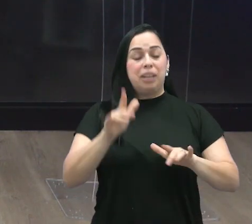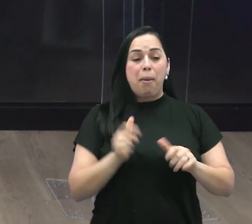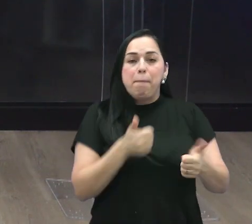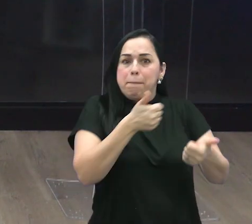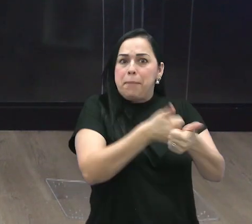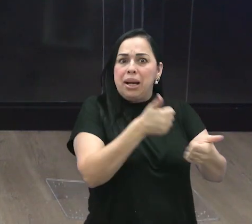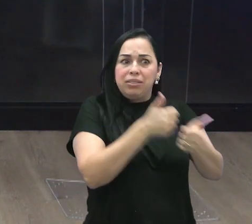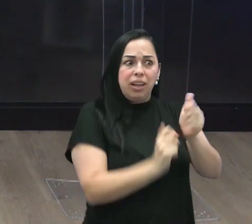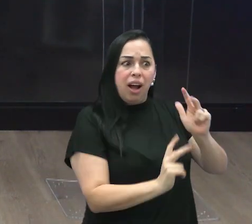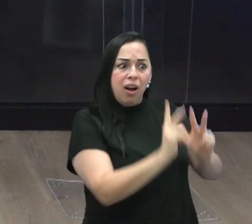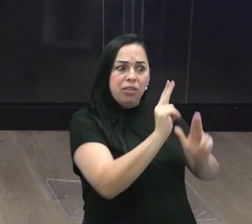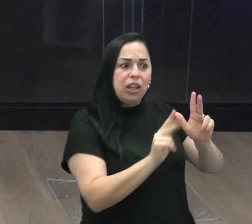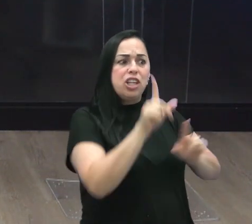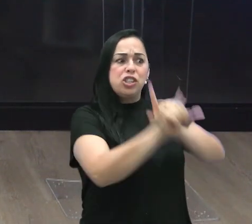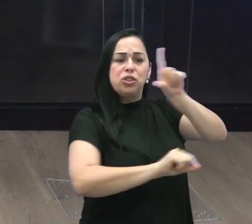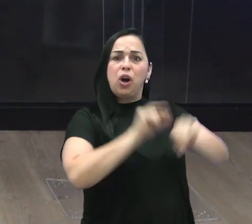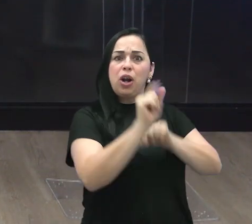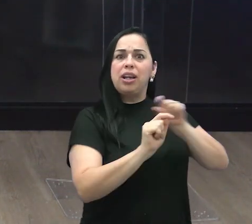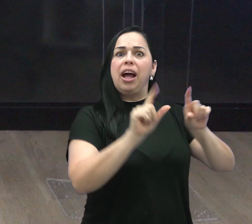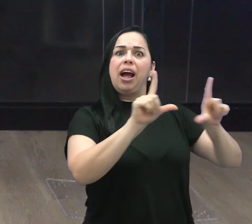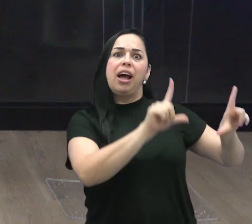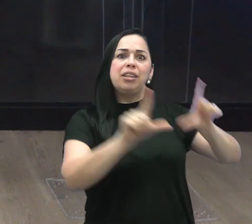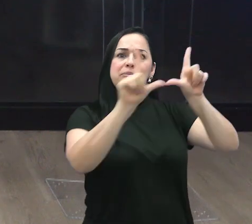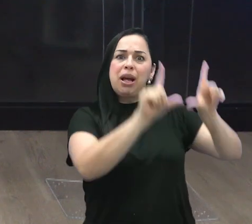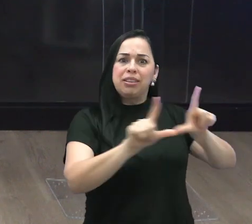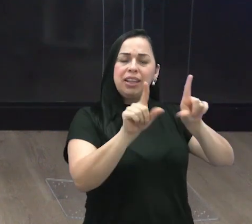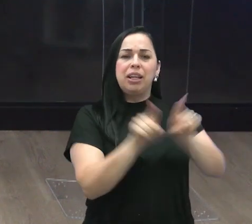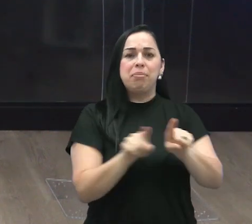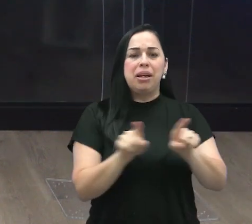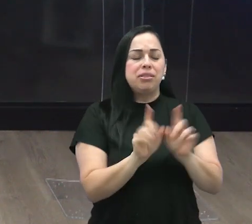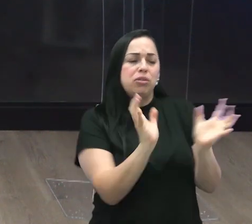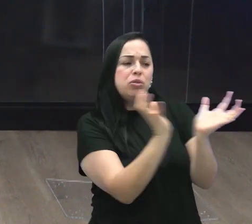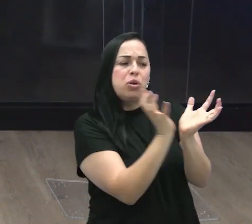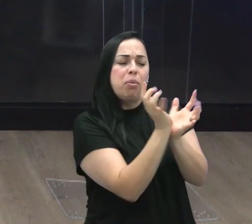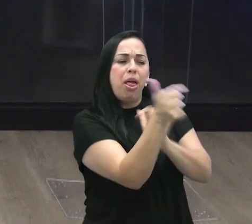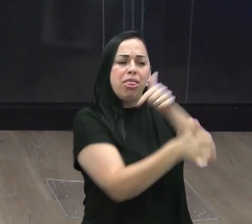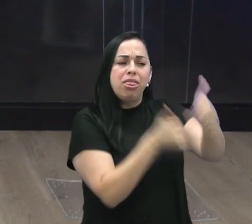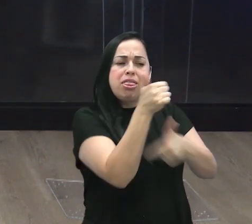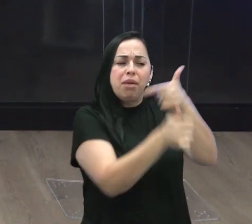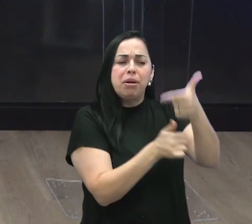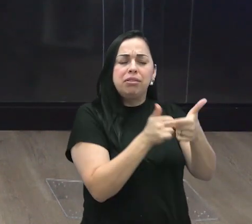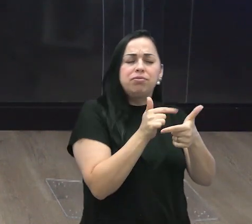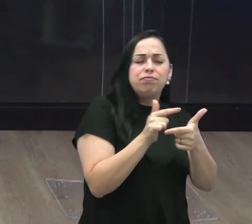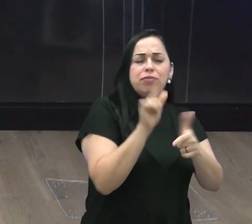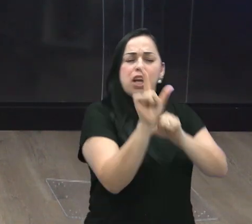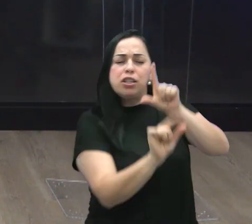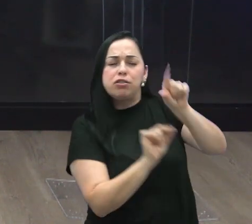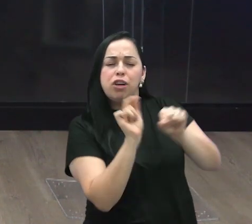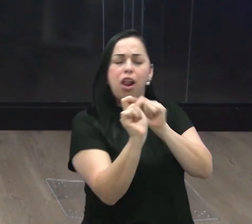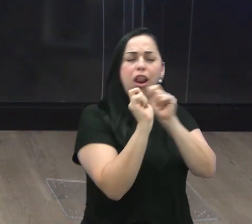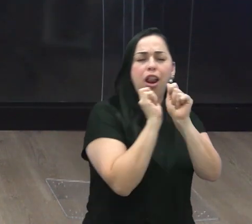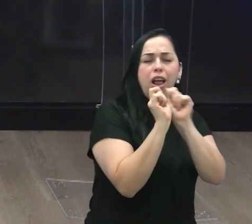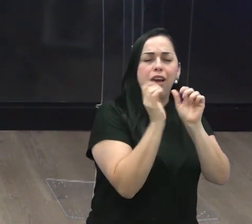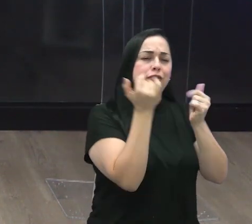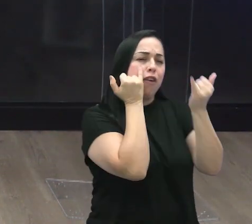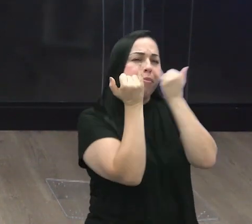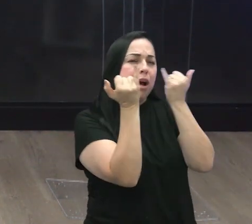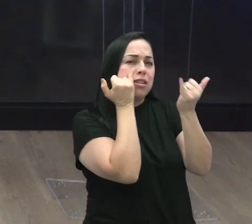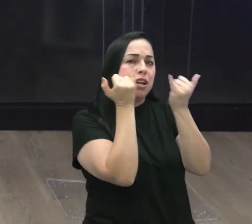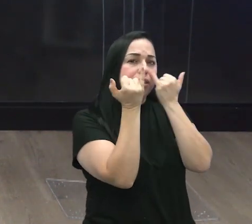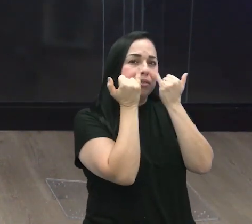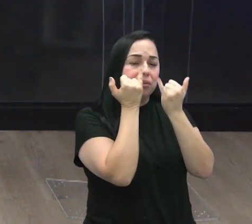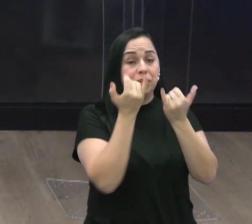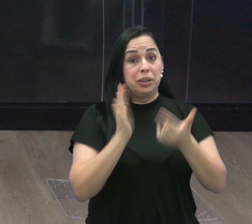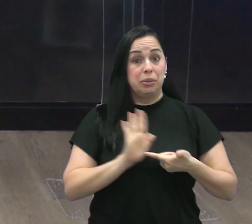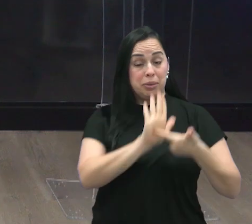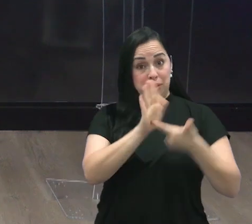da TV Câmara, bem pertinho das equipes que fazem todo o trabalho de apuração e busca das informações que chegam até